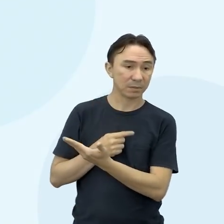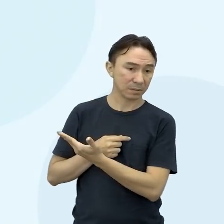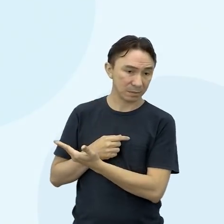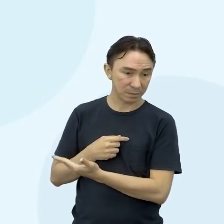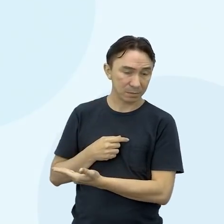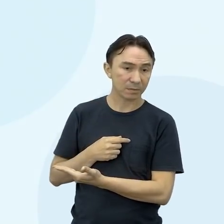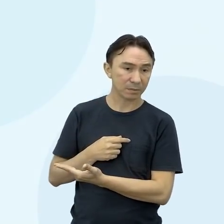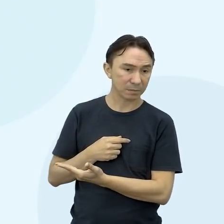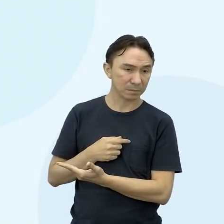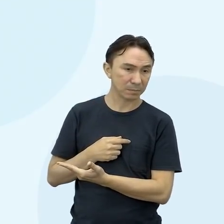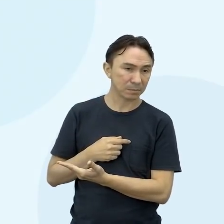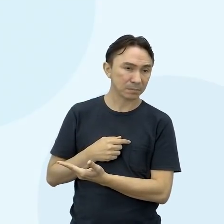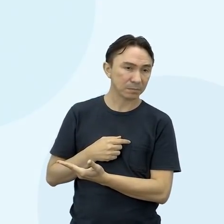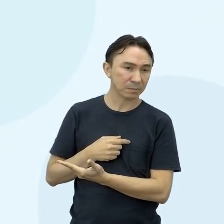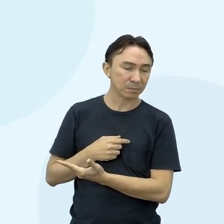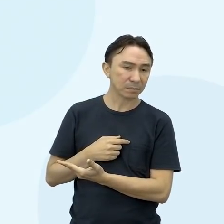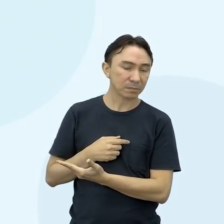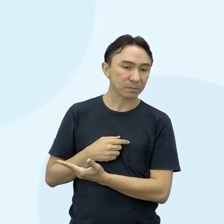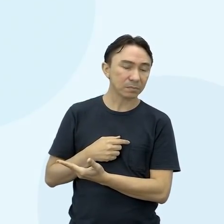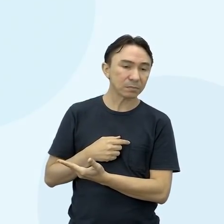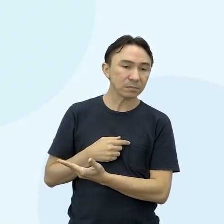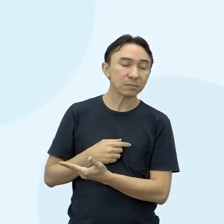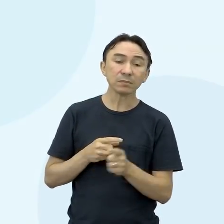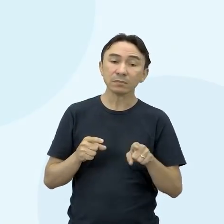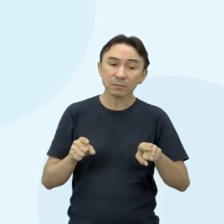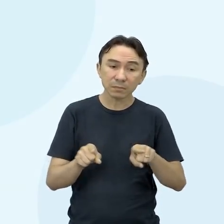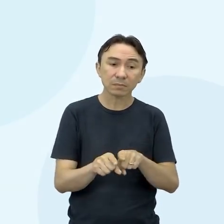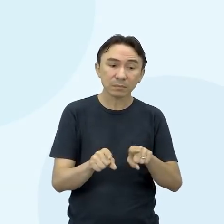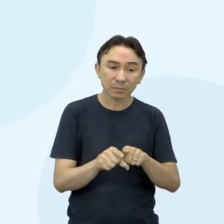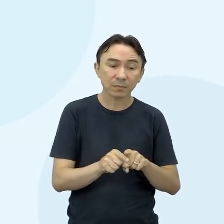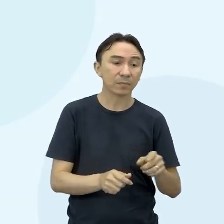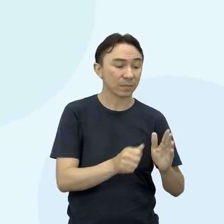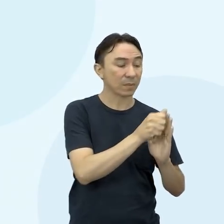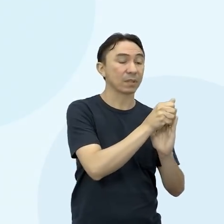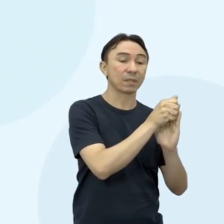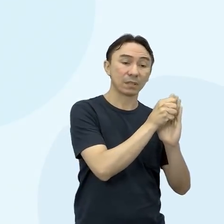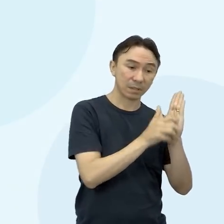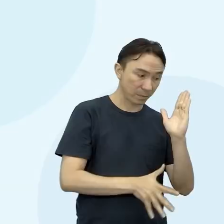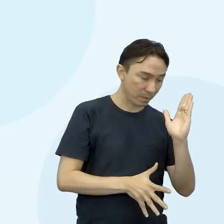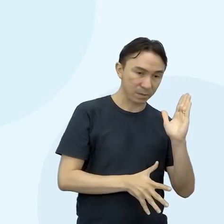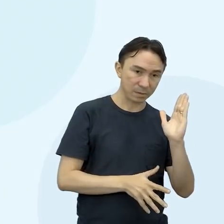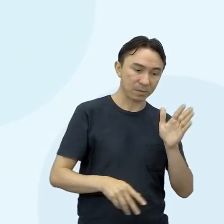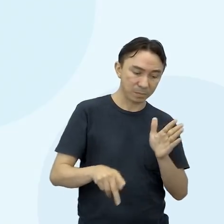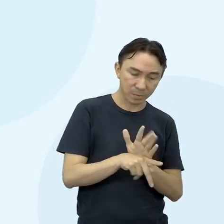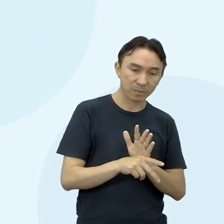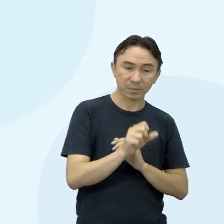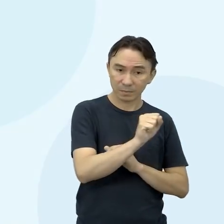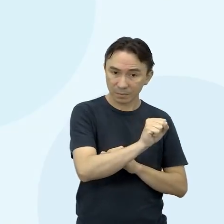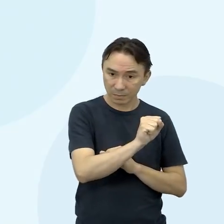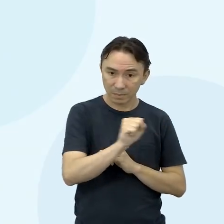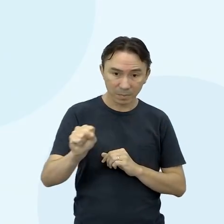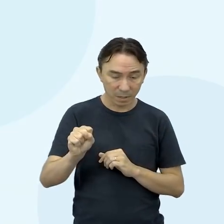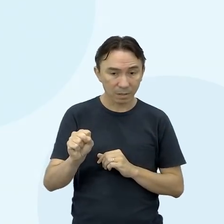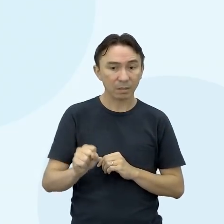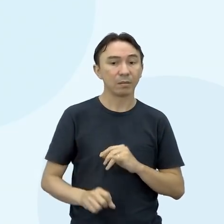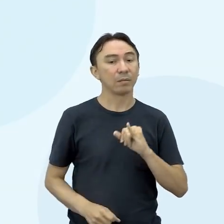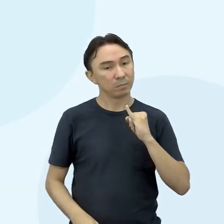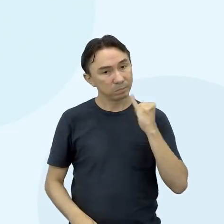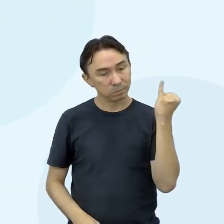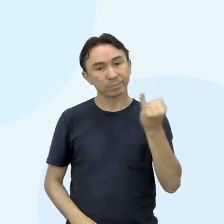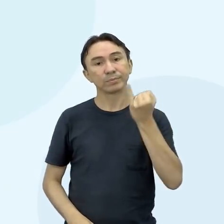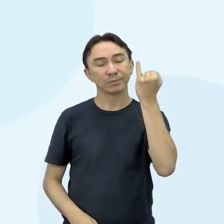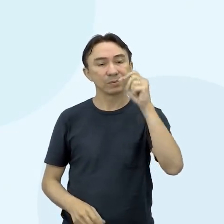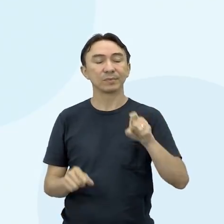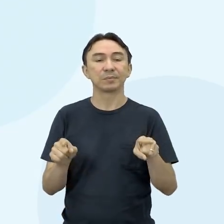principais práticas, né? E também as entregas das atividades para o semestre. Então, isso é muito importante, né? Então,